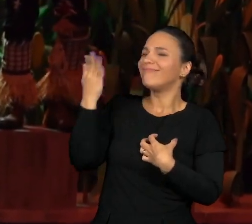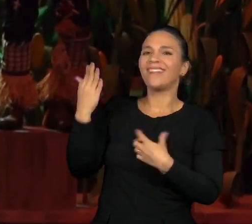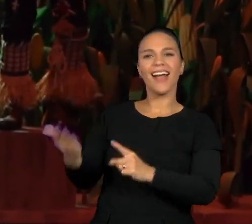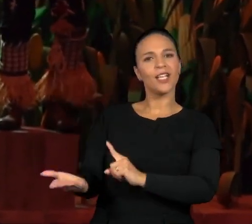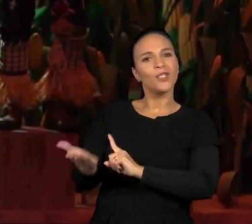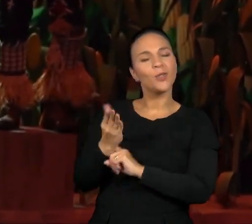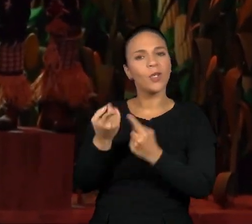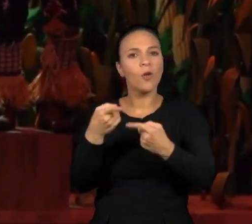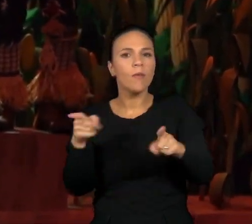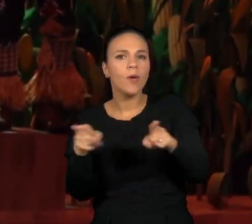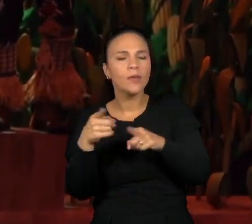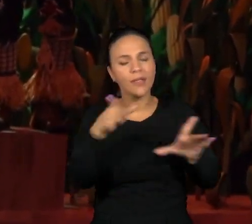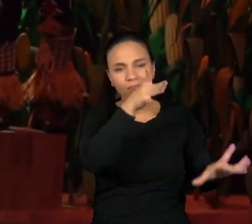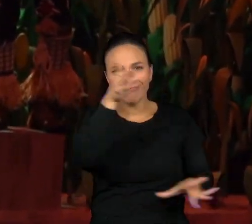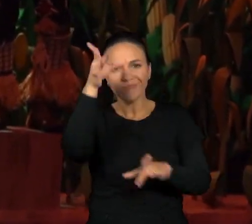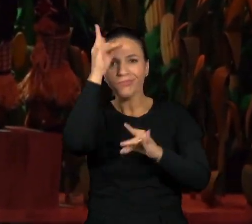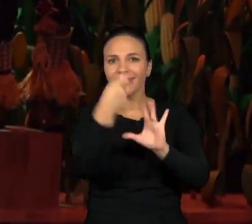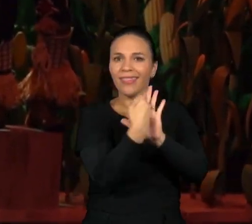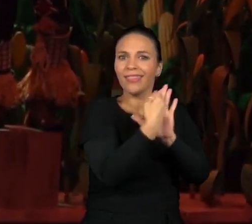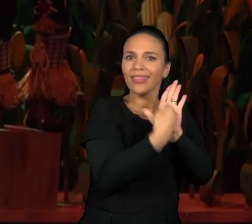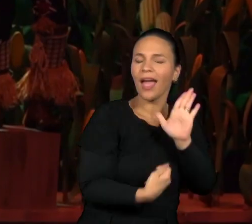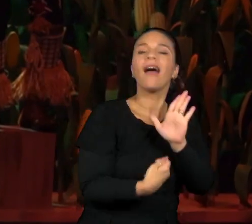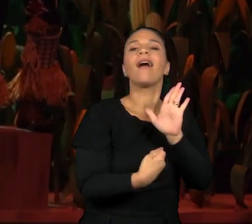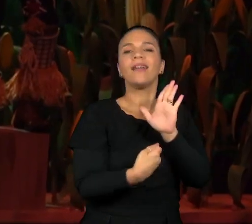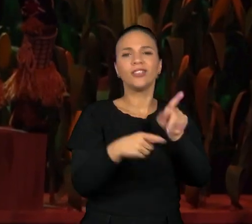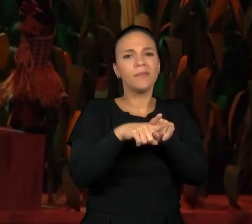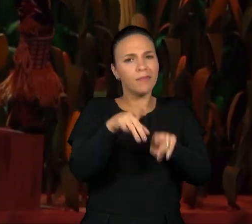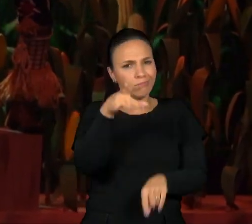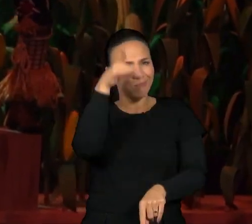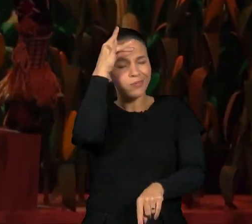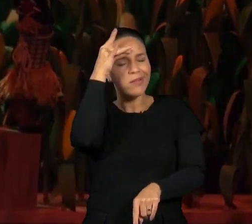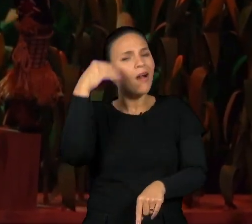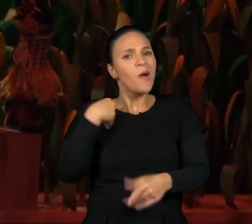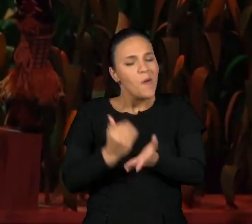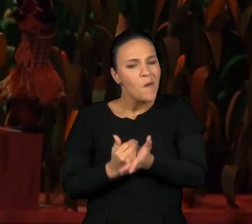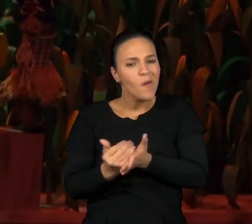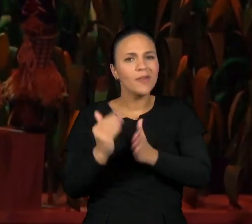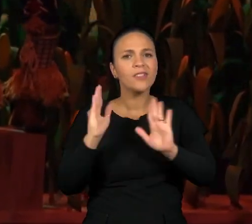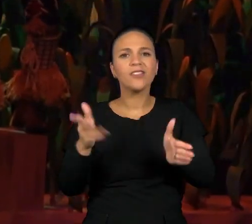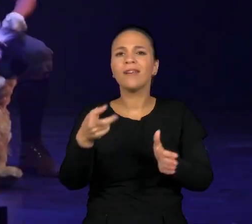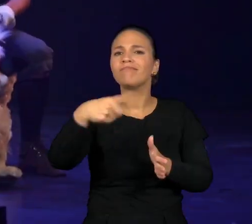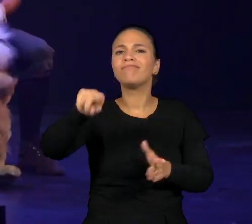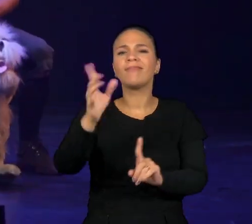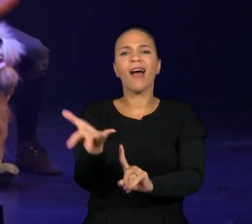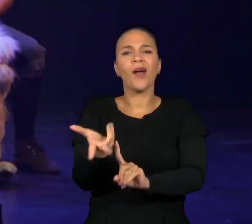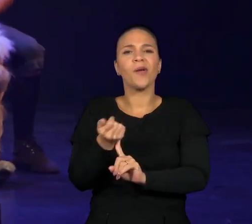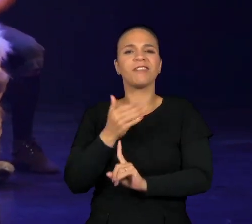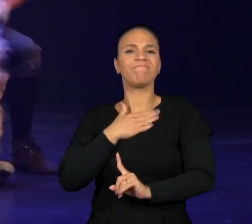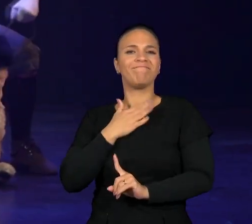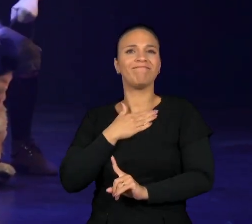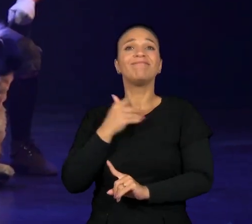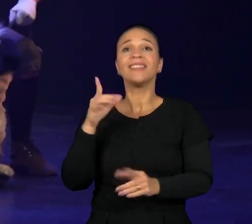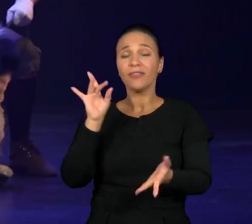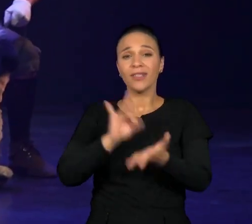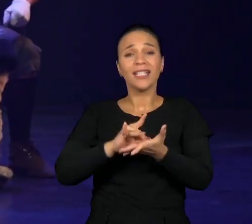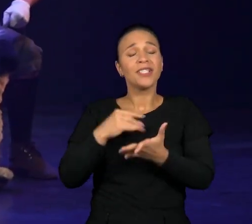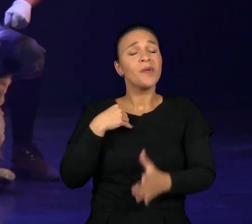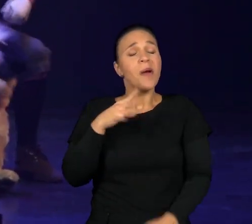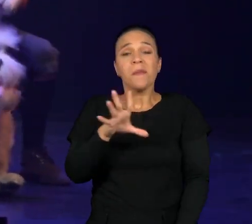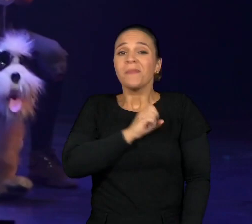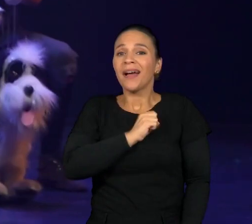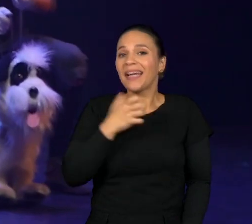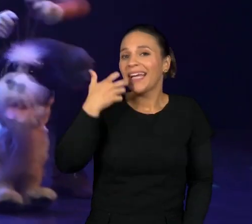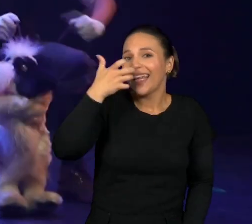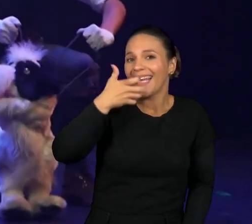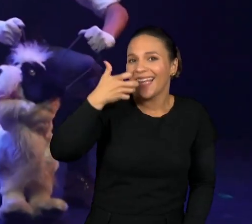músicas, na interpretação, nos textos, então desde o primeiro dia eu sempre fui muito acolhida. E eu sou apaixonada por cantar,